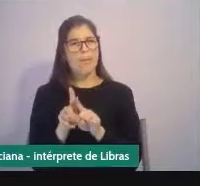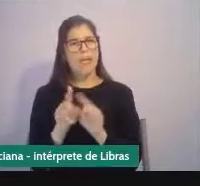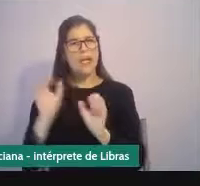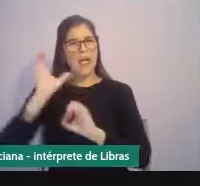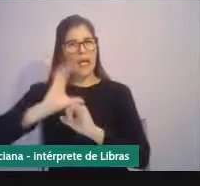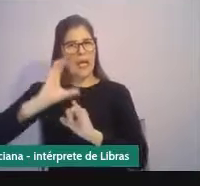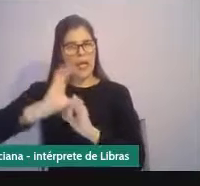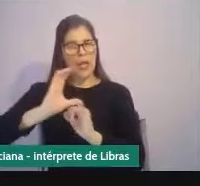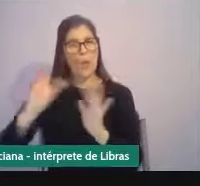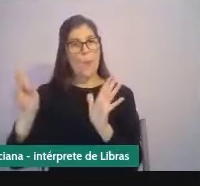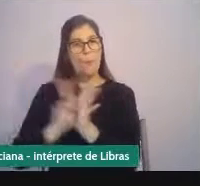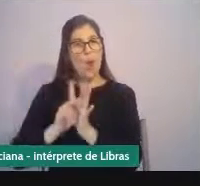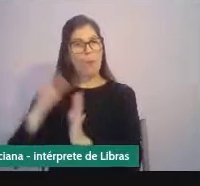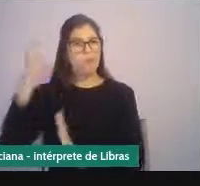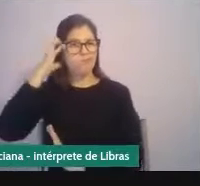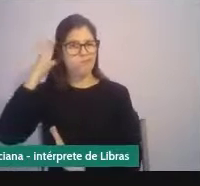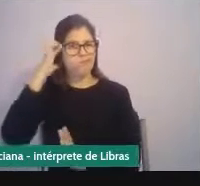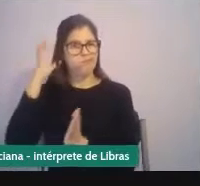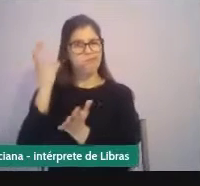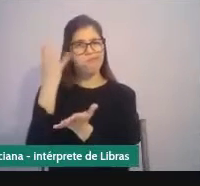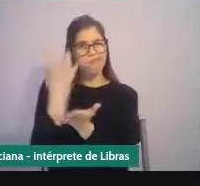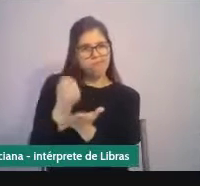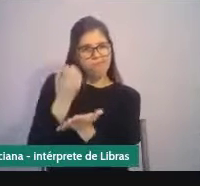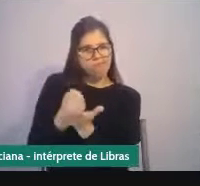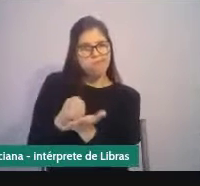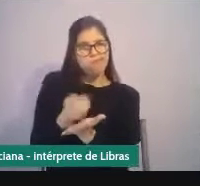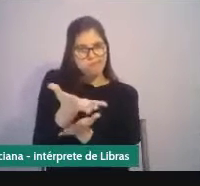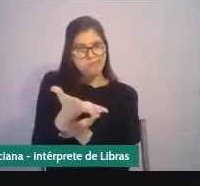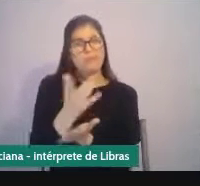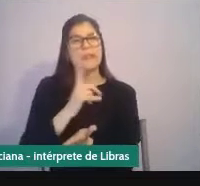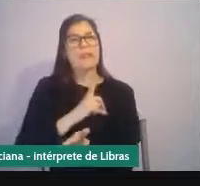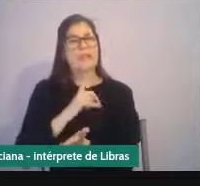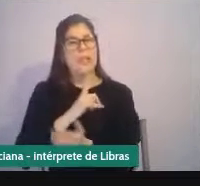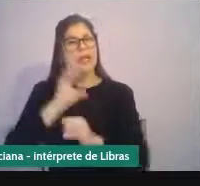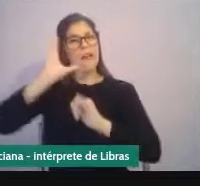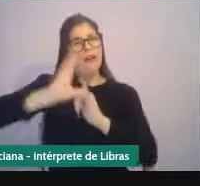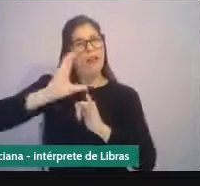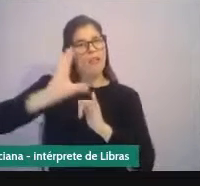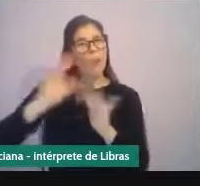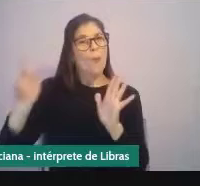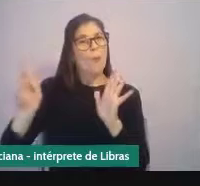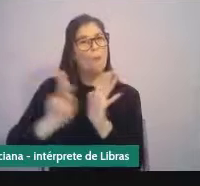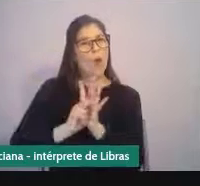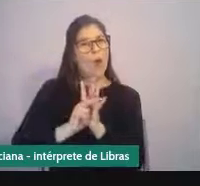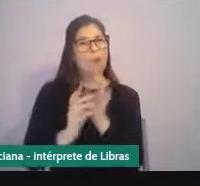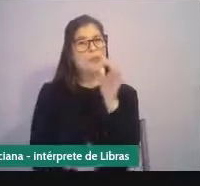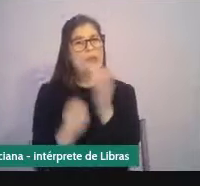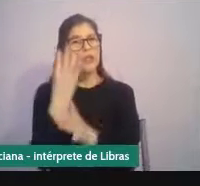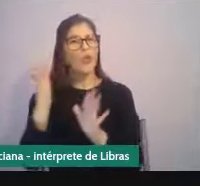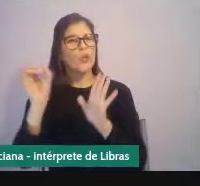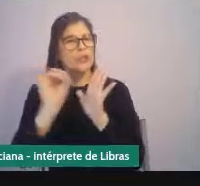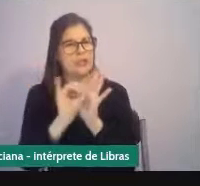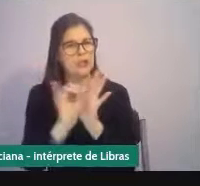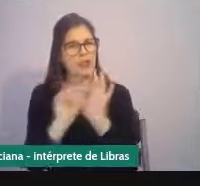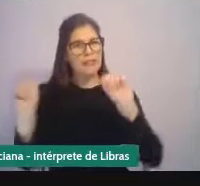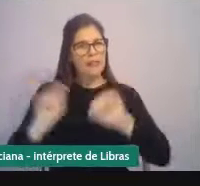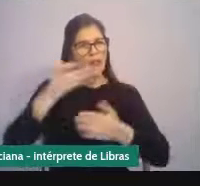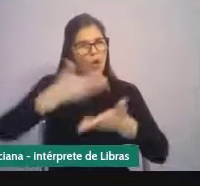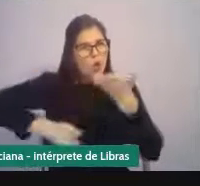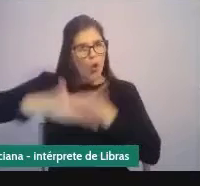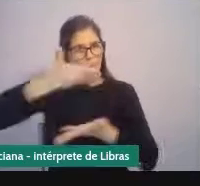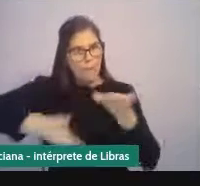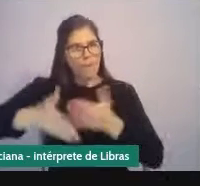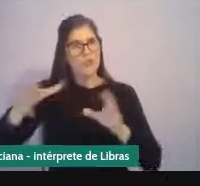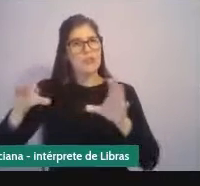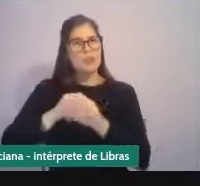professores, muitos professores compartilharam podcasts, então nós criamos uma identidade e procuramos compartilhar esse conteúdo num